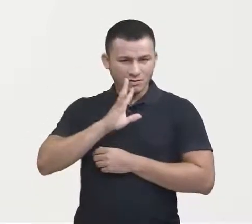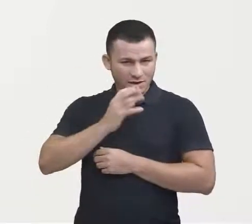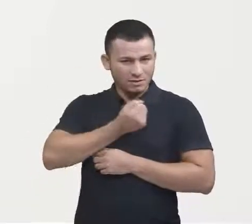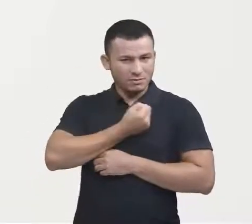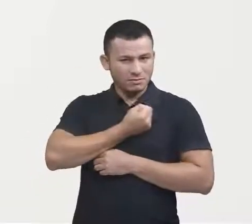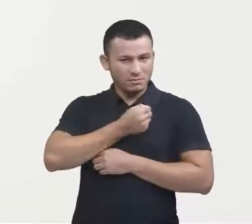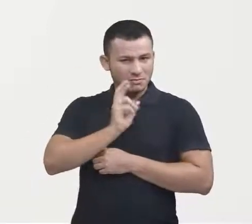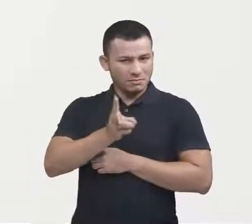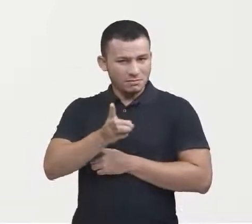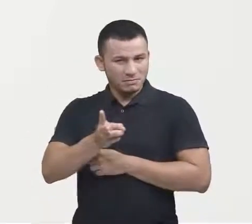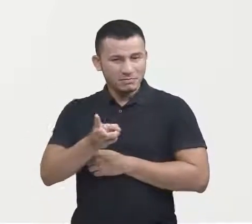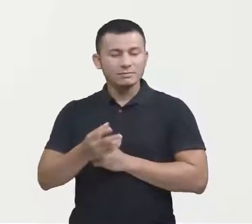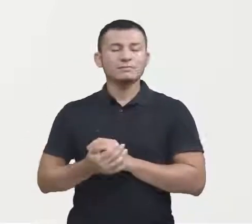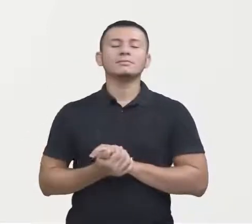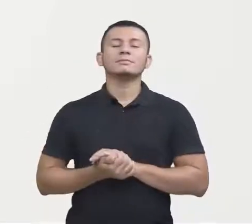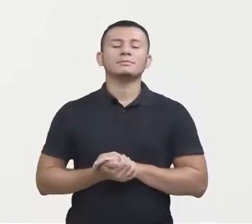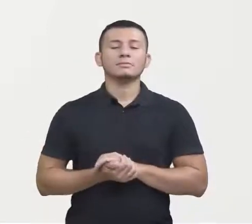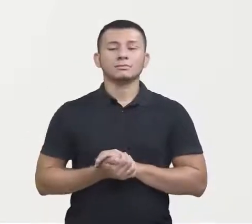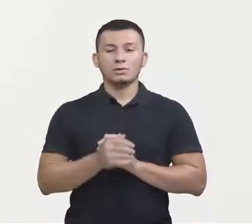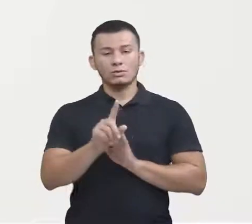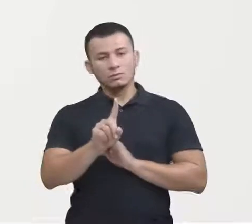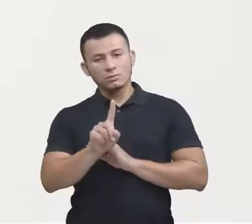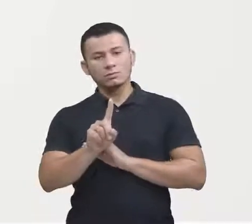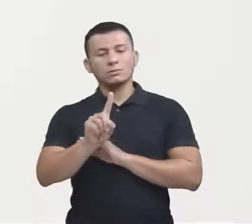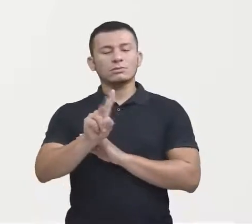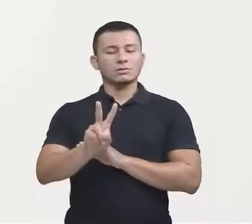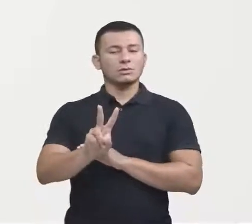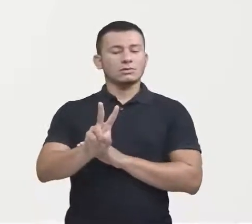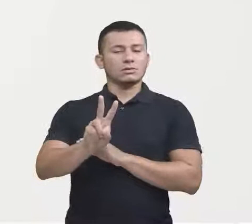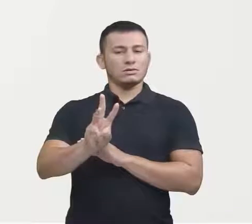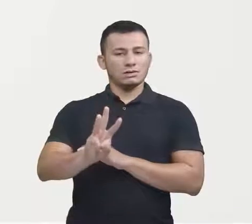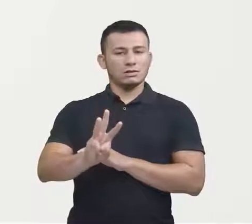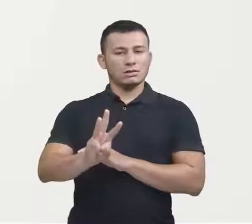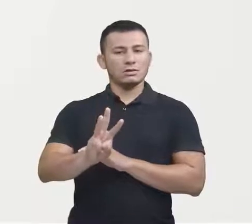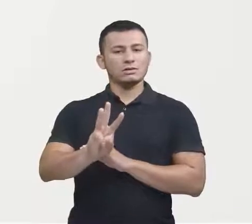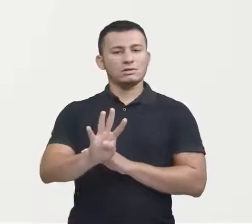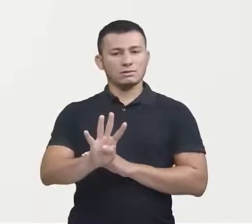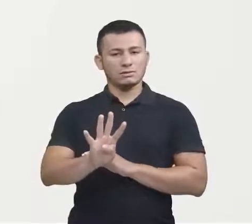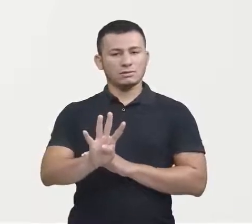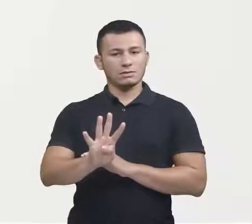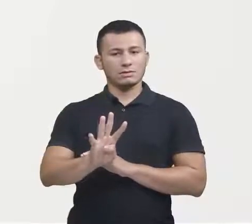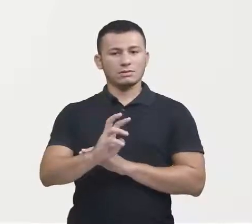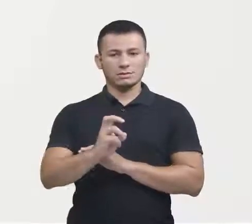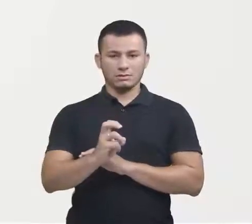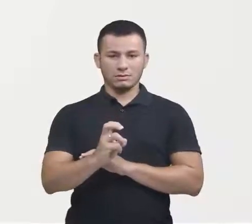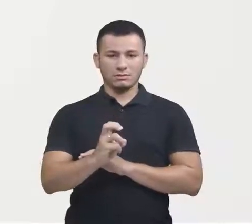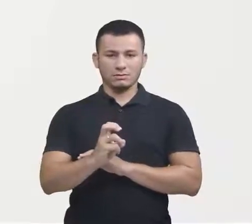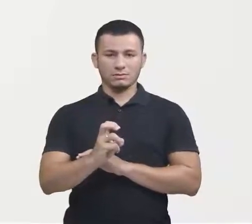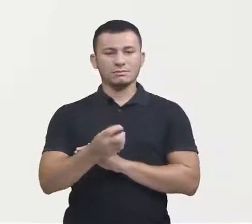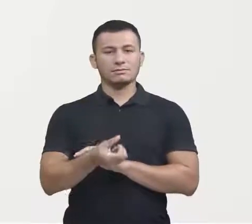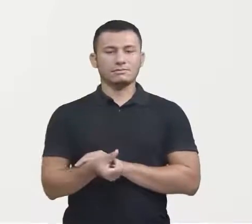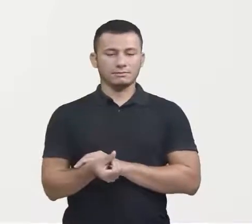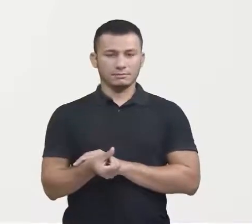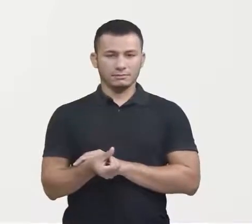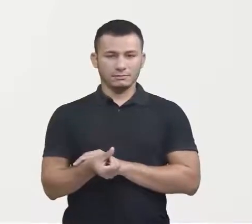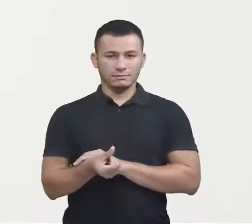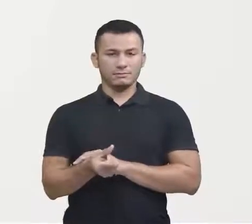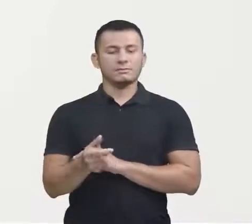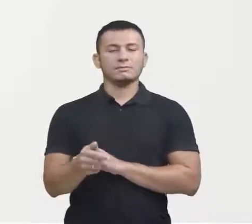né ó 1 2 3 4 5